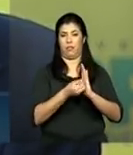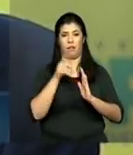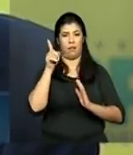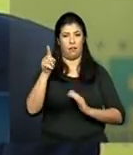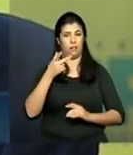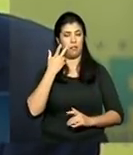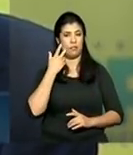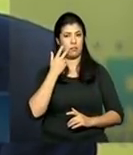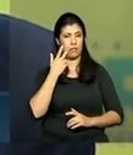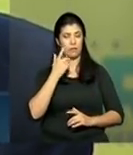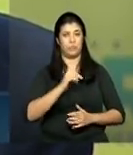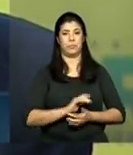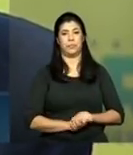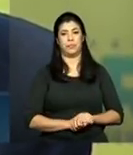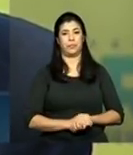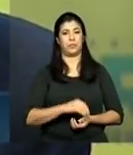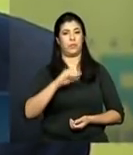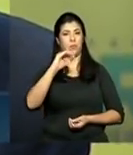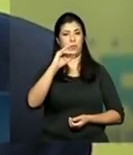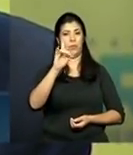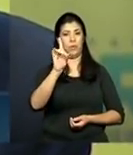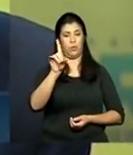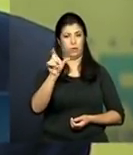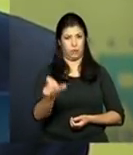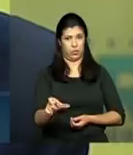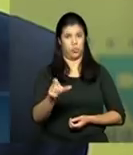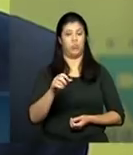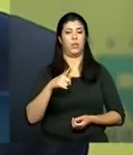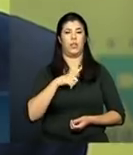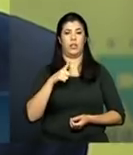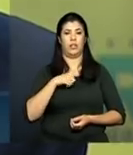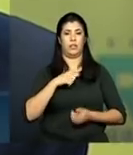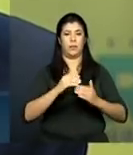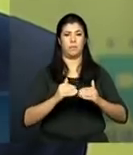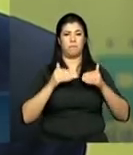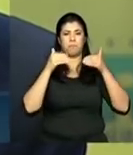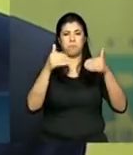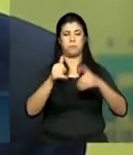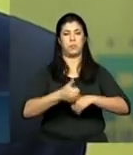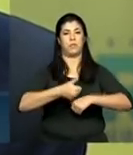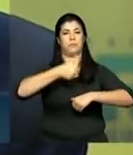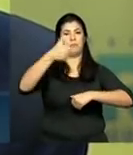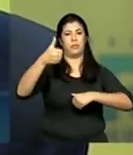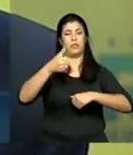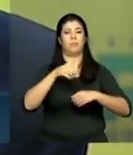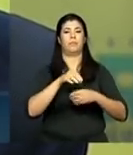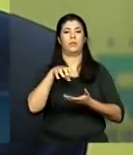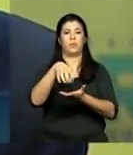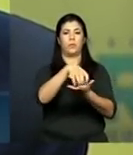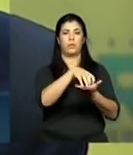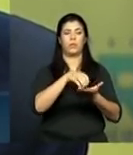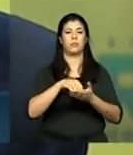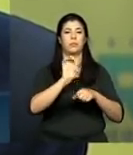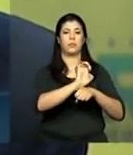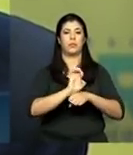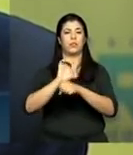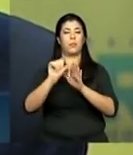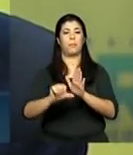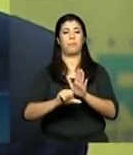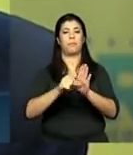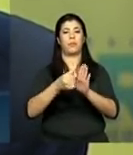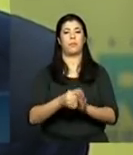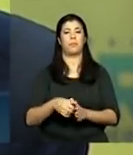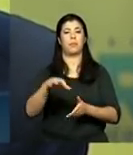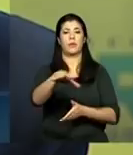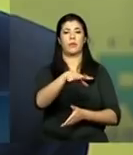Ceará. Cid teve atuação destacada à frente do Parlamento Estadual, tendo criado o primeiro espaço gratuito para